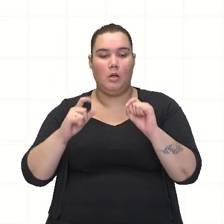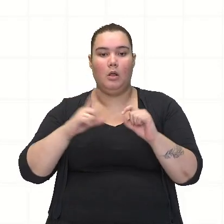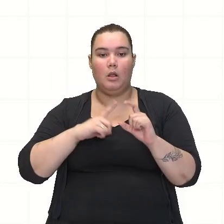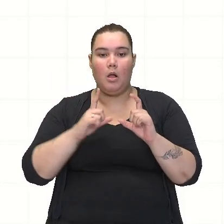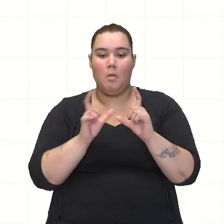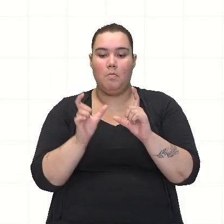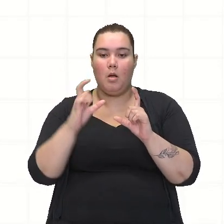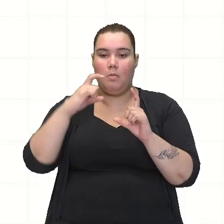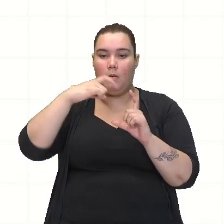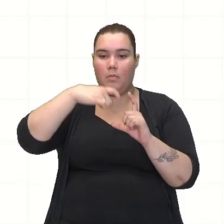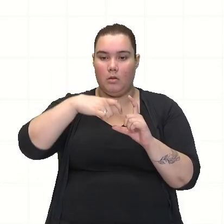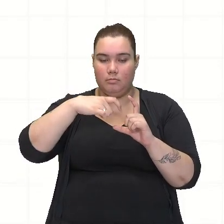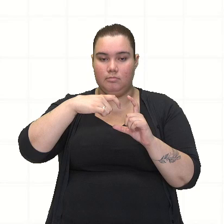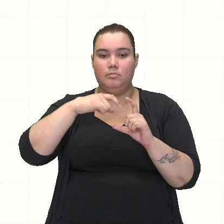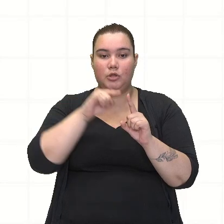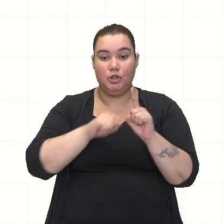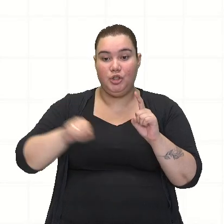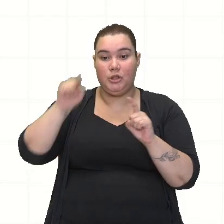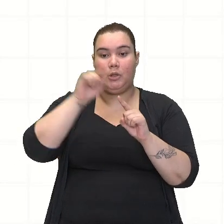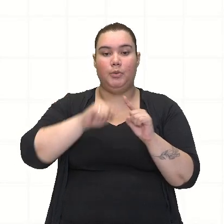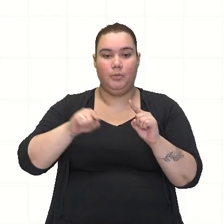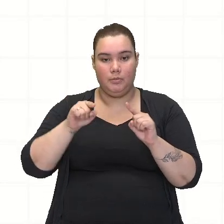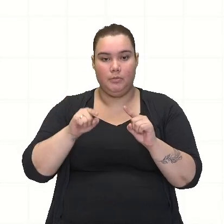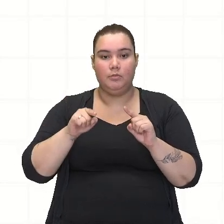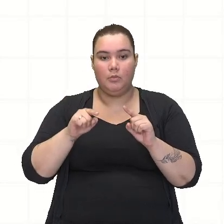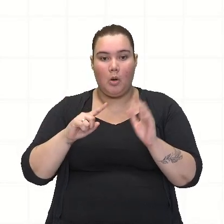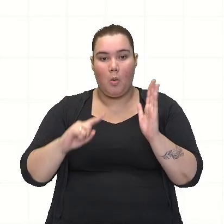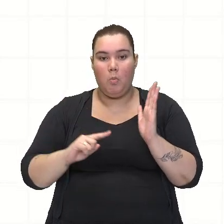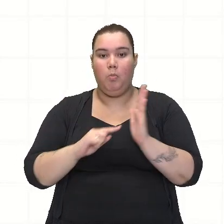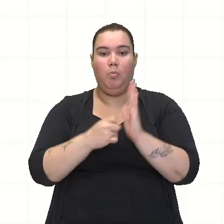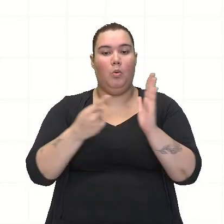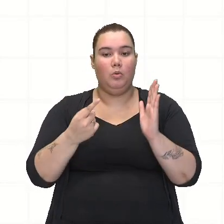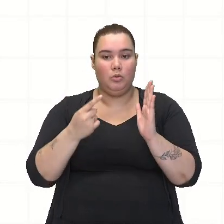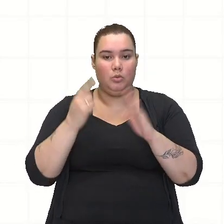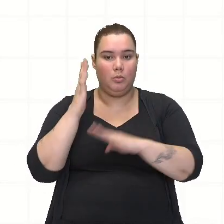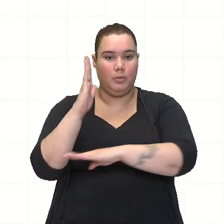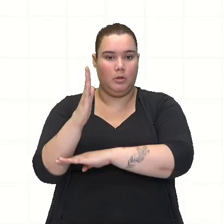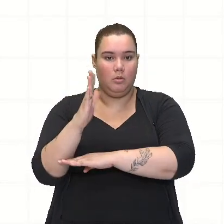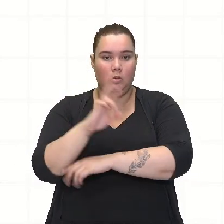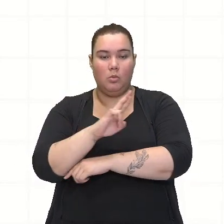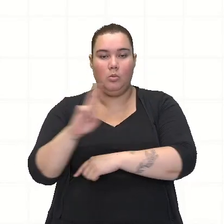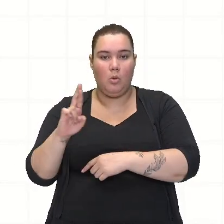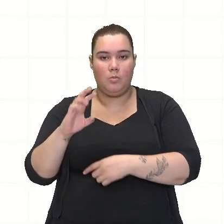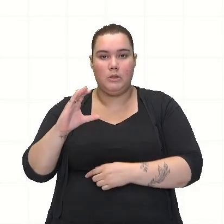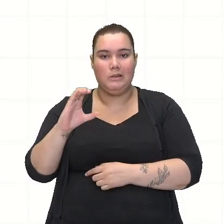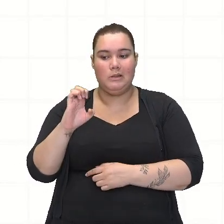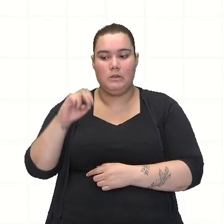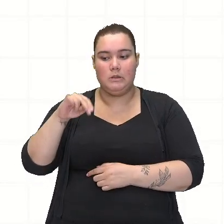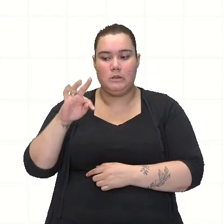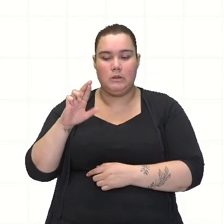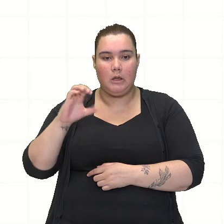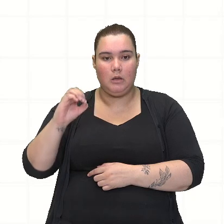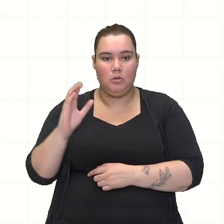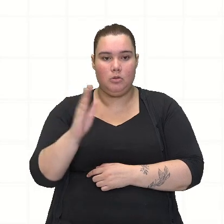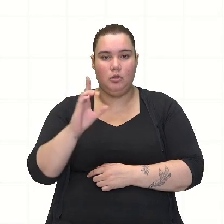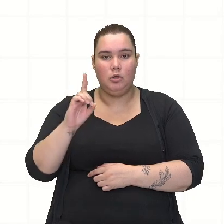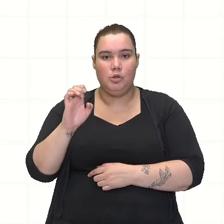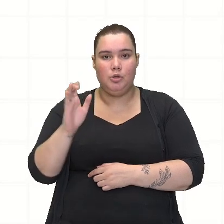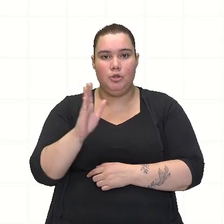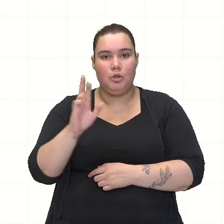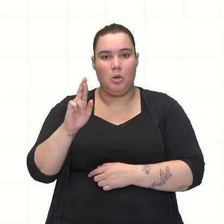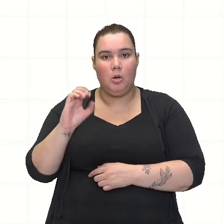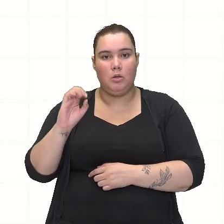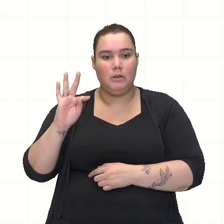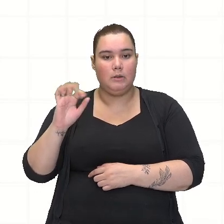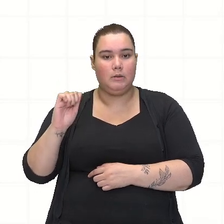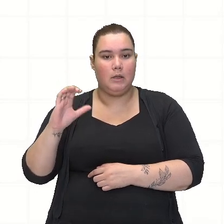em relação a um ponto do plano. Olha só, pessoal, chamado de centro de rotação. Então, aqui,